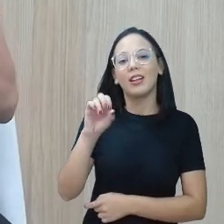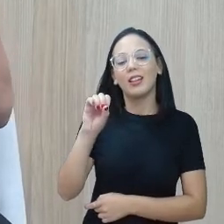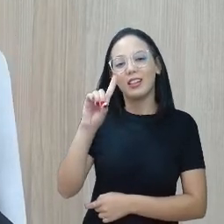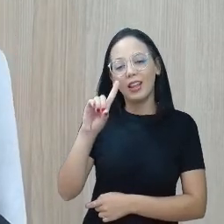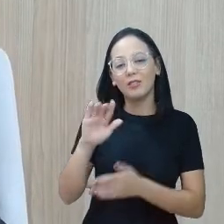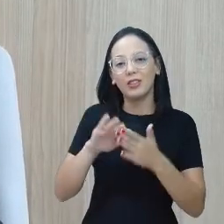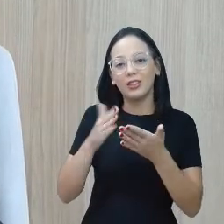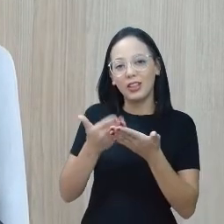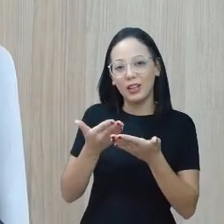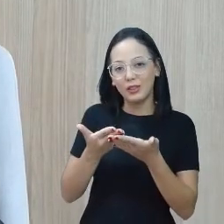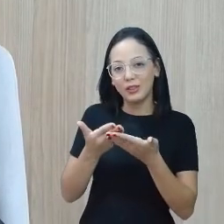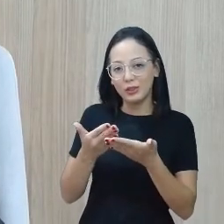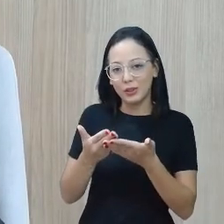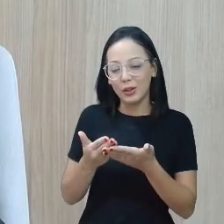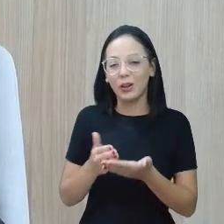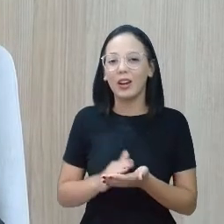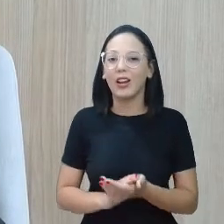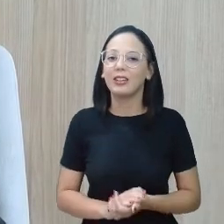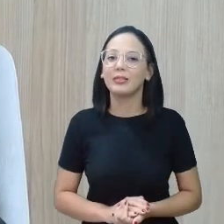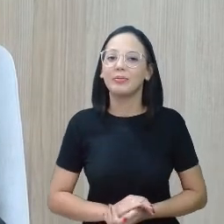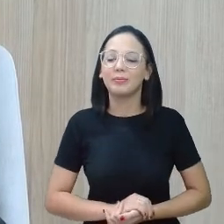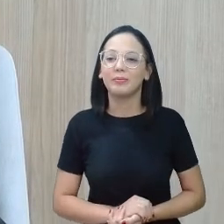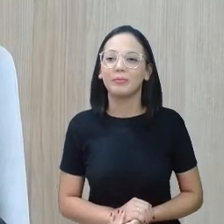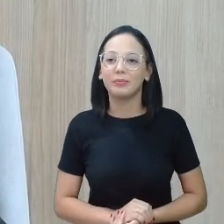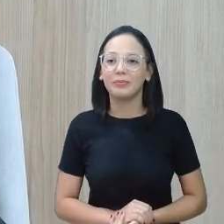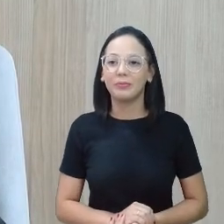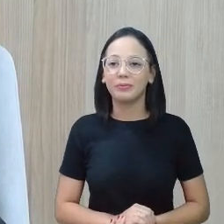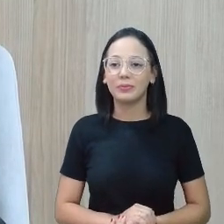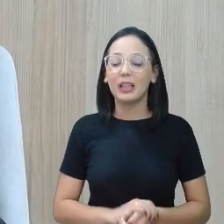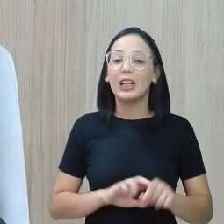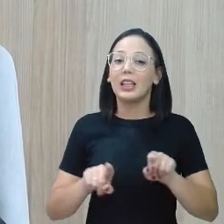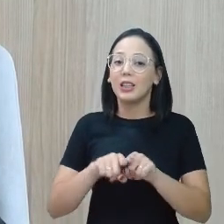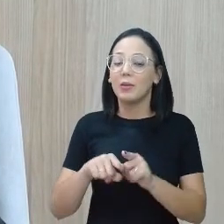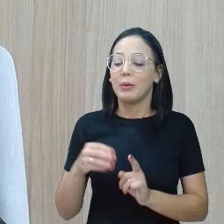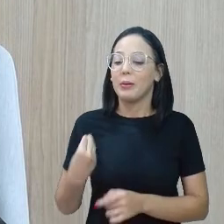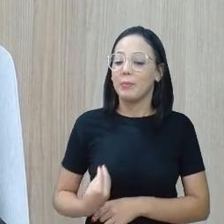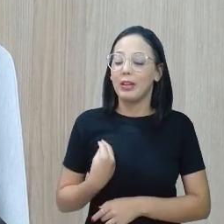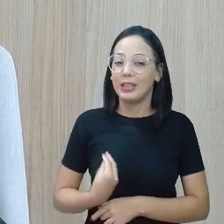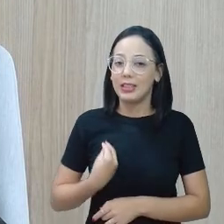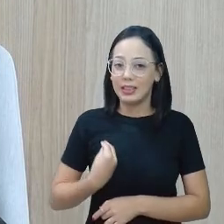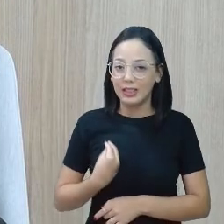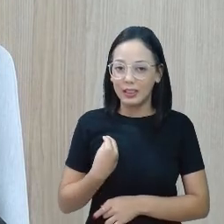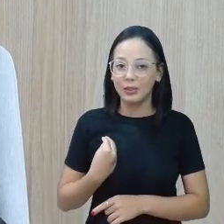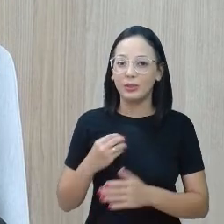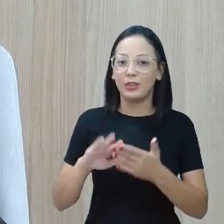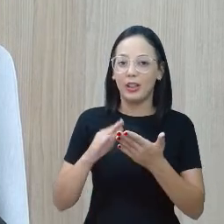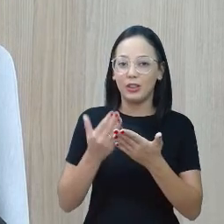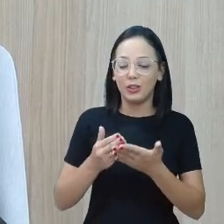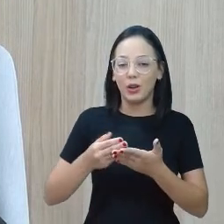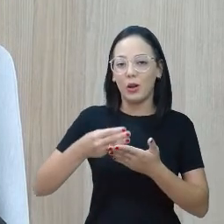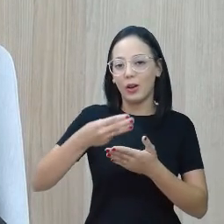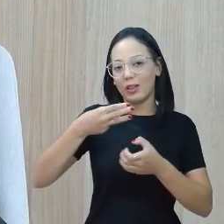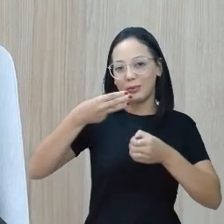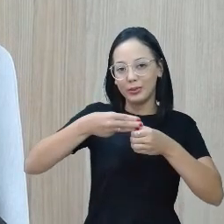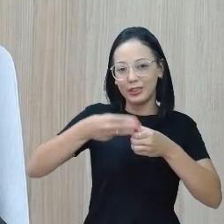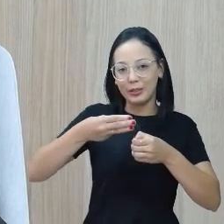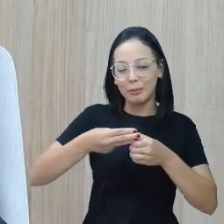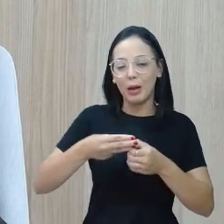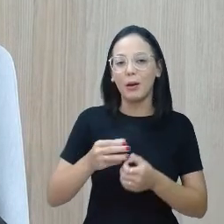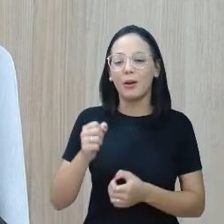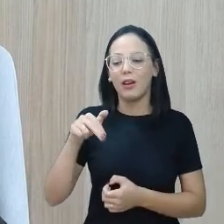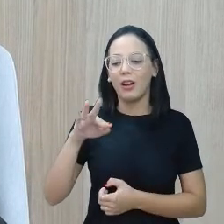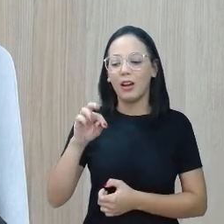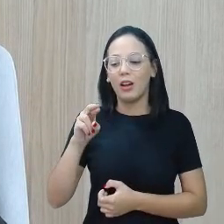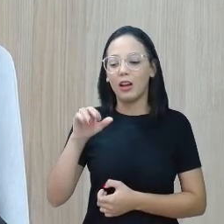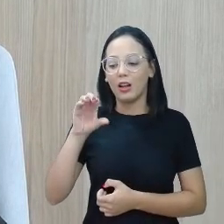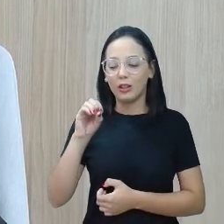escola Arquiteto Alexandre Muniz de Oliveira, também está aqui presente. A Adna é da escola municipal Antônio Luiz.